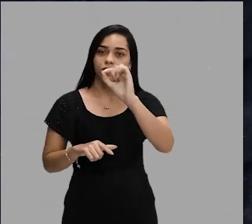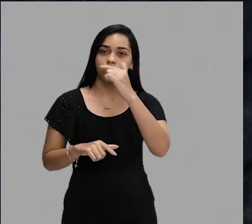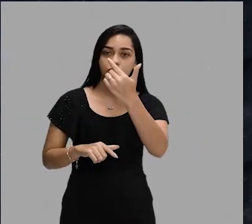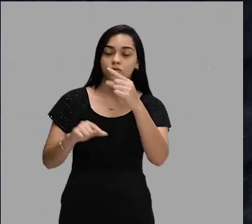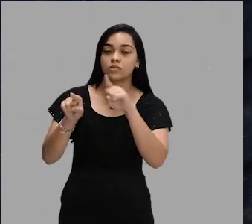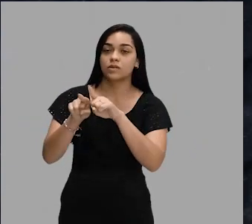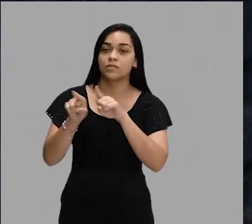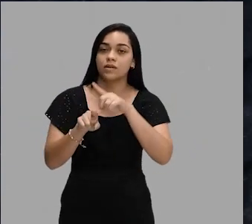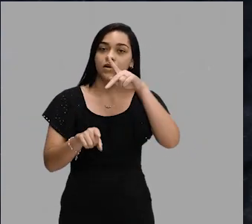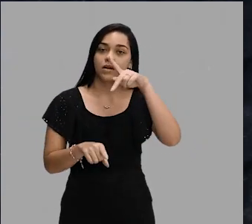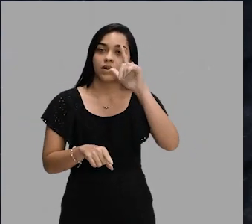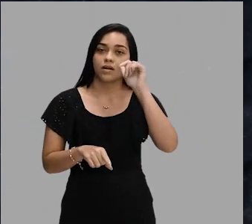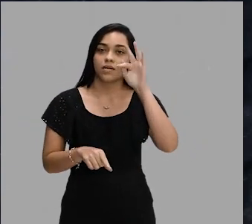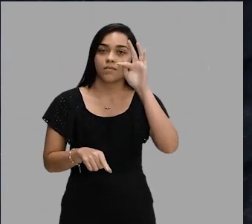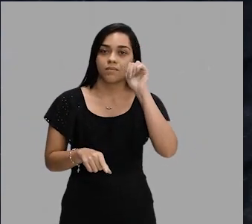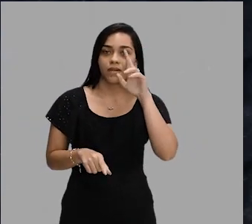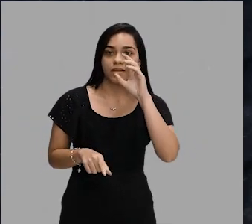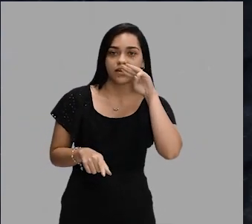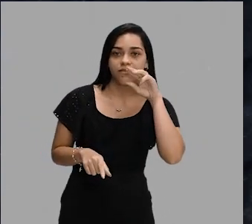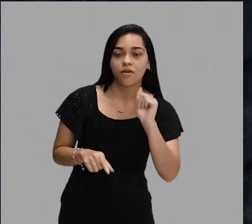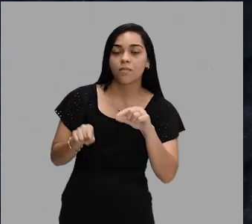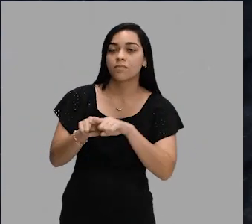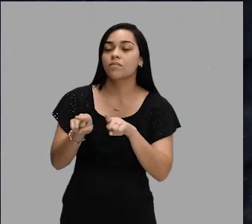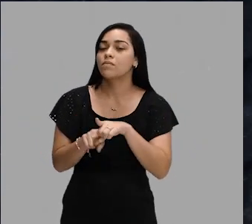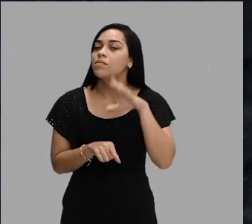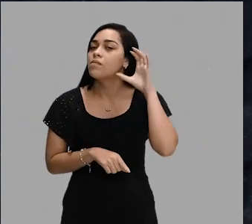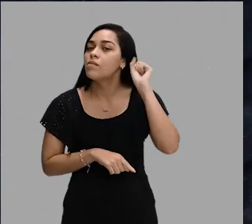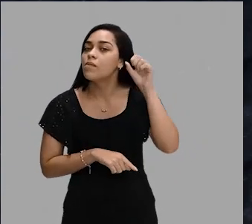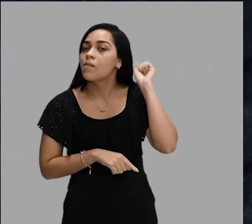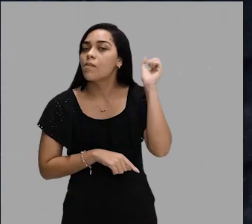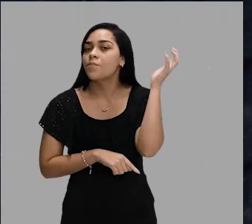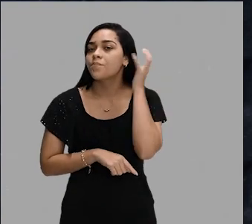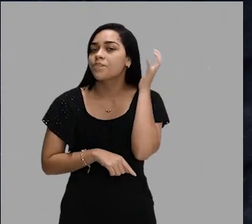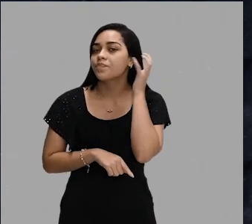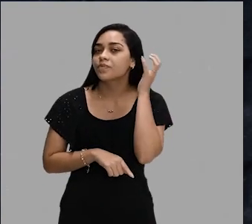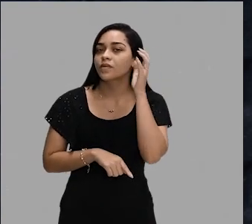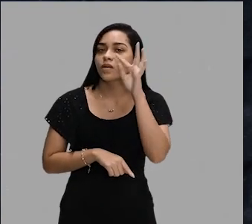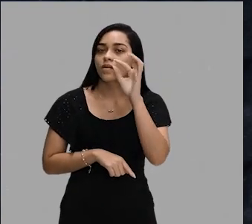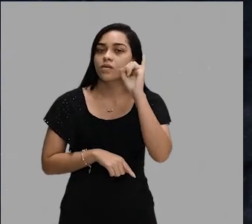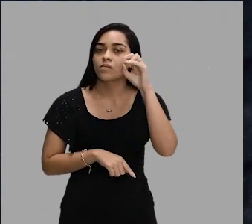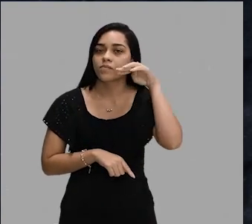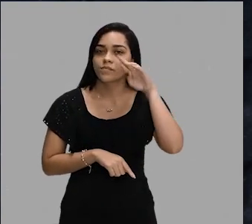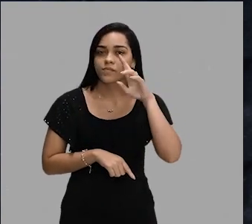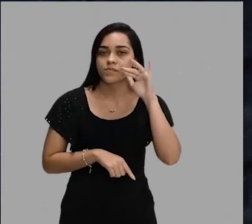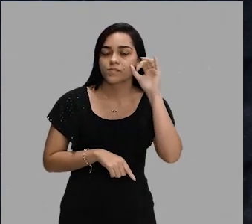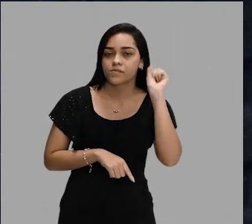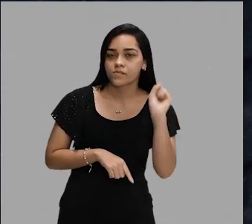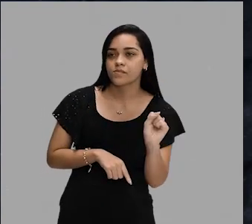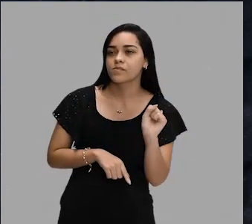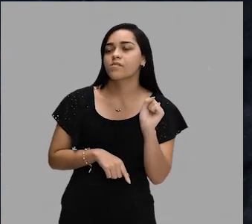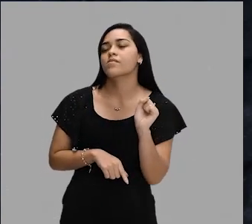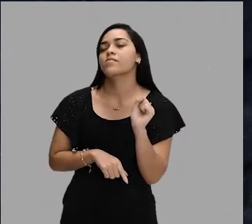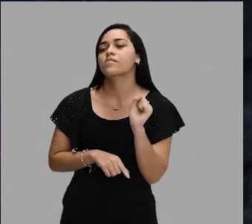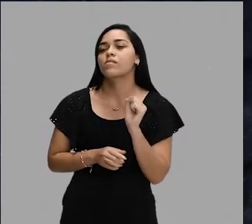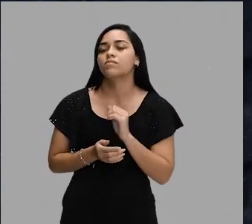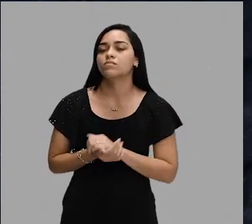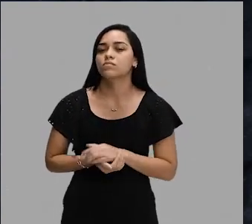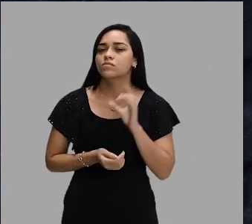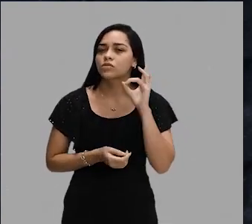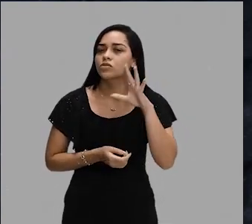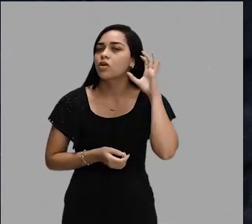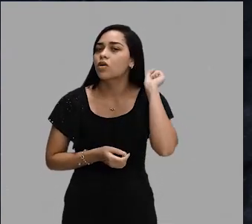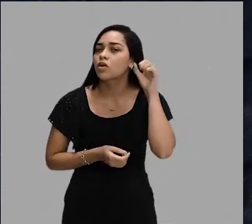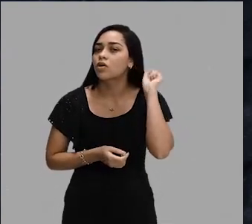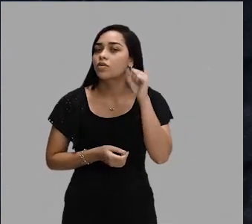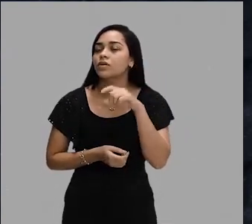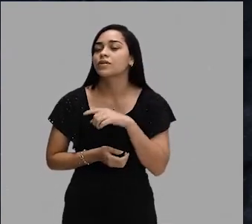plataforma Gonçalves Dias no YouTube, ouvir também na rádio, mas aí já é, né, é só ouvir